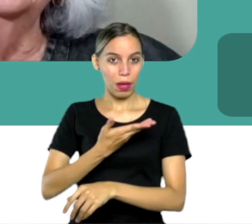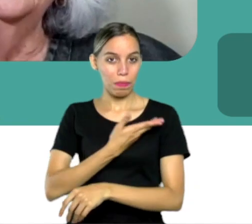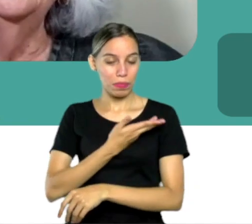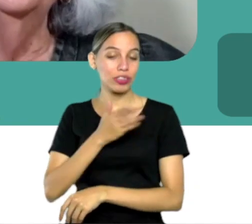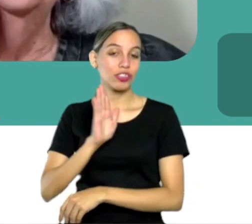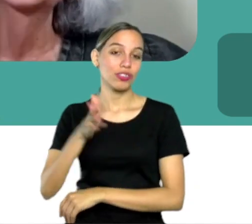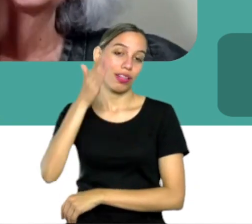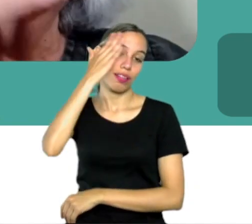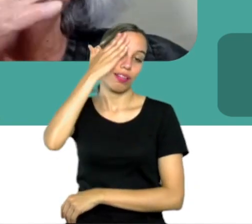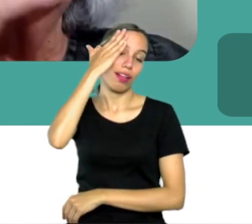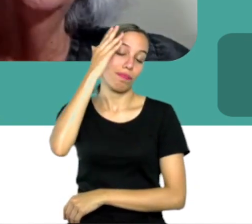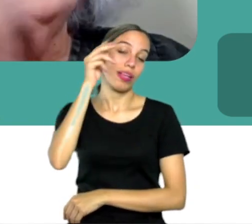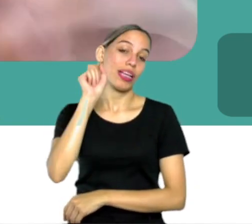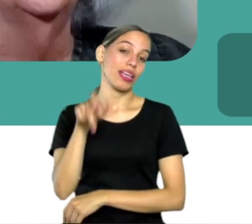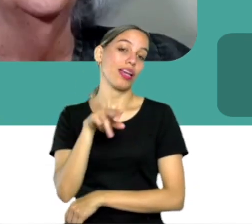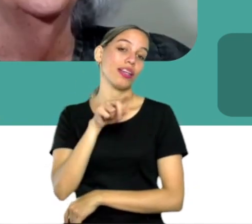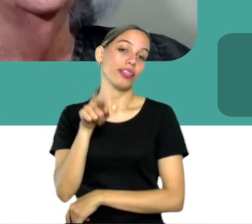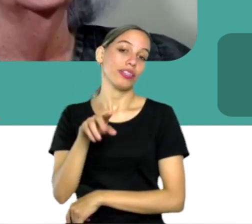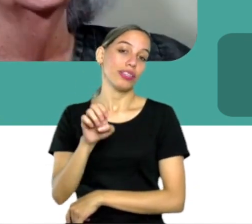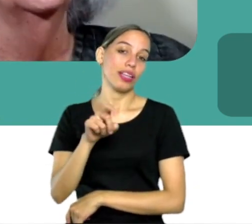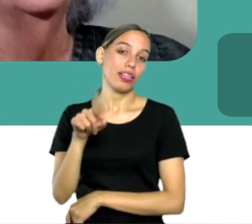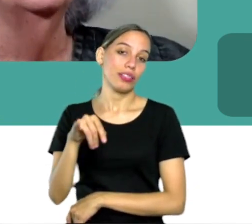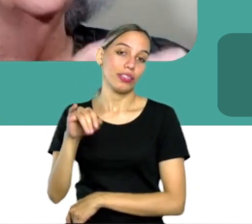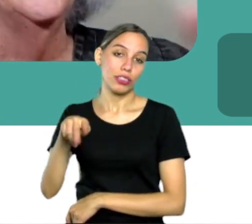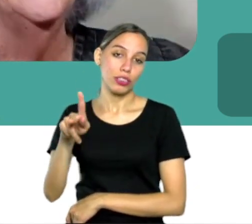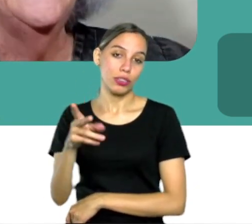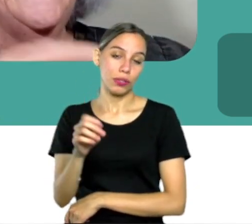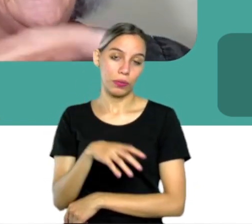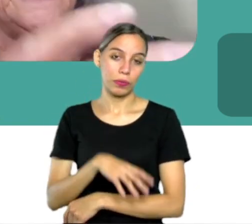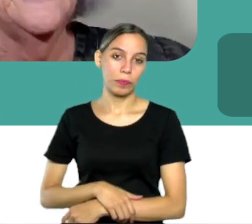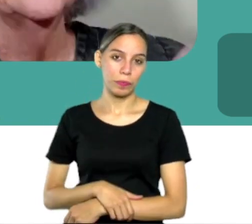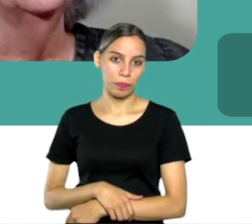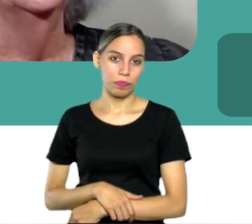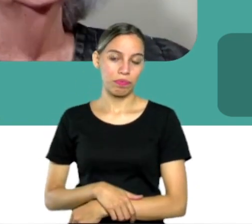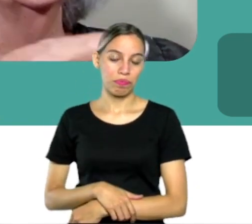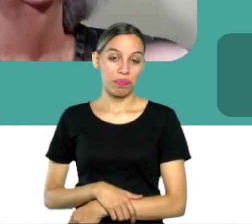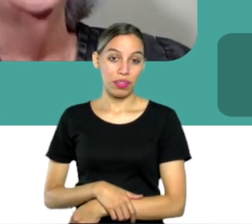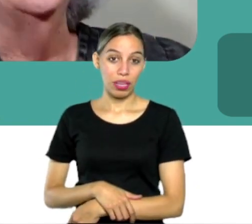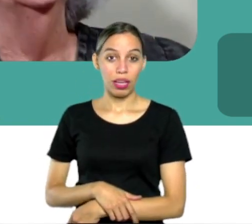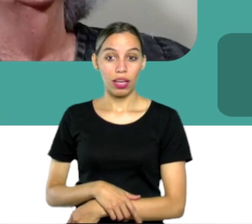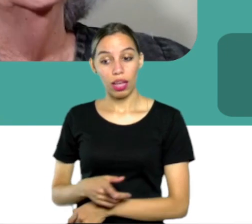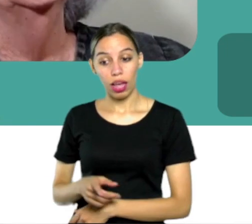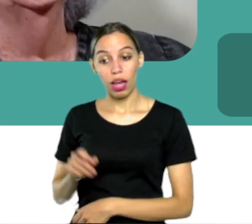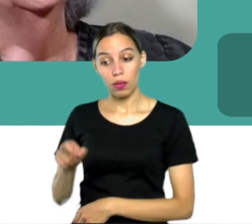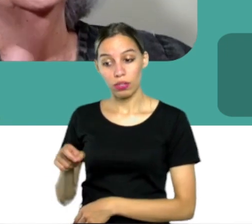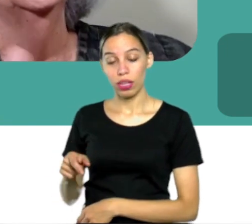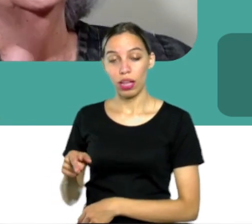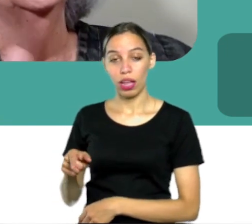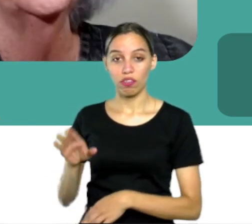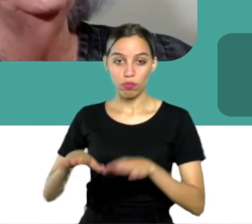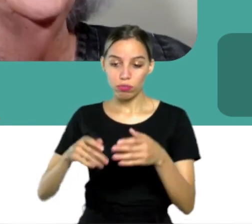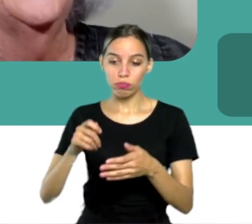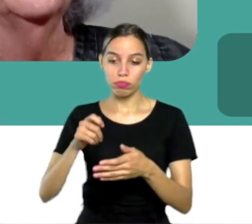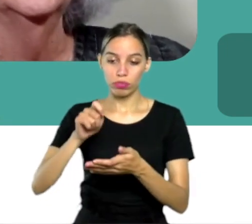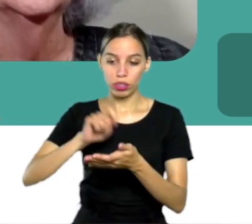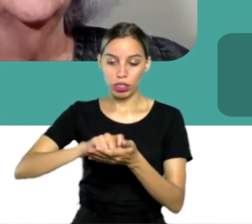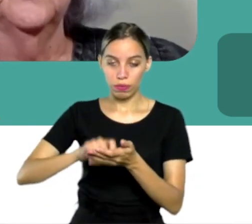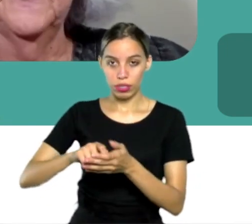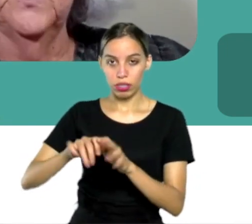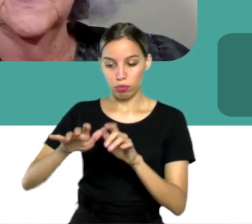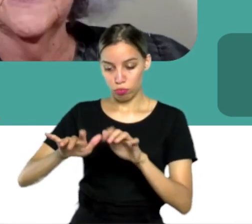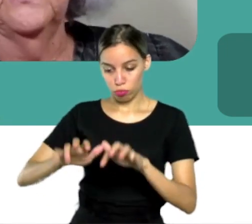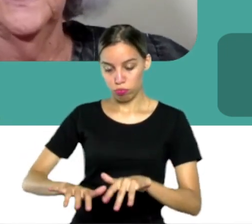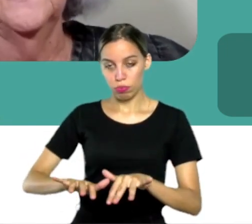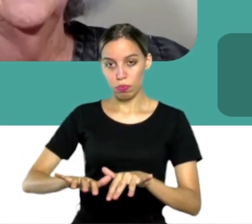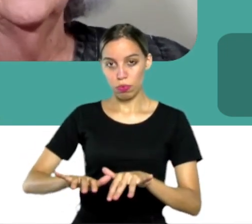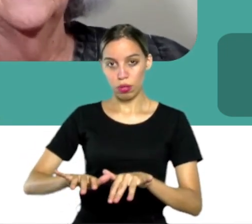história lá longe e coloco de novo, porque é essa coisa do diálogo, né? Toda vez que eu ia dormir lá, quando eles eram